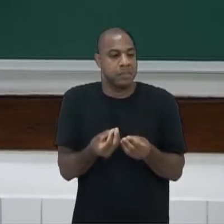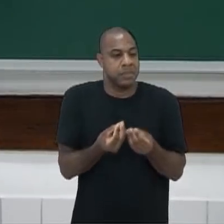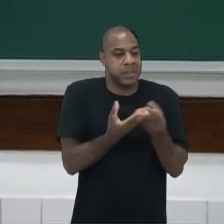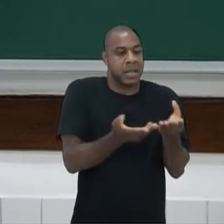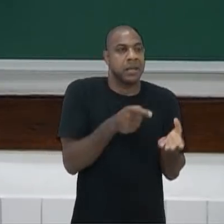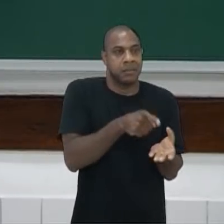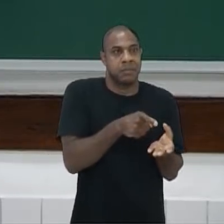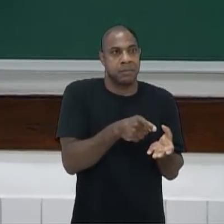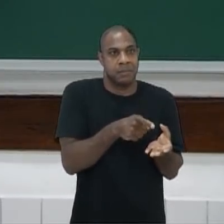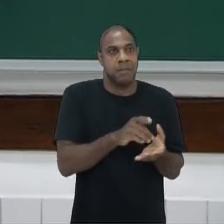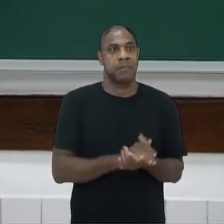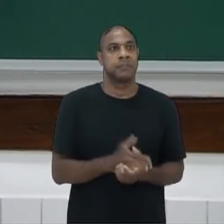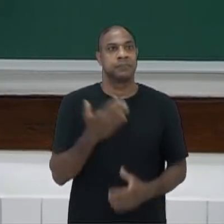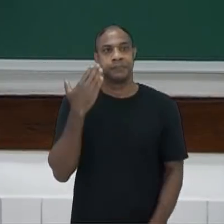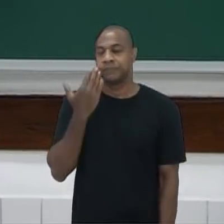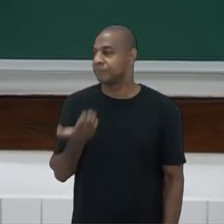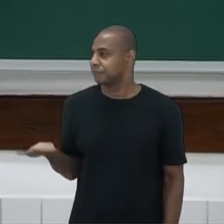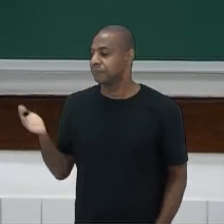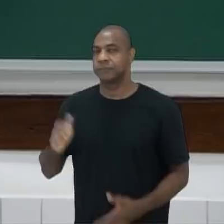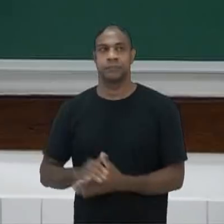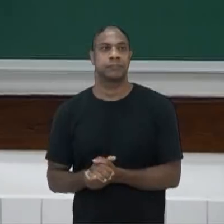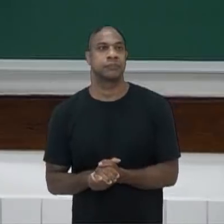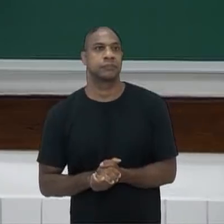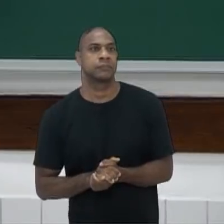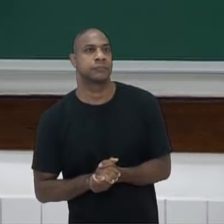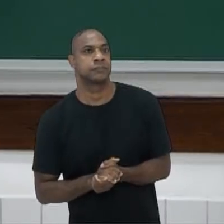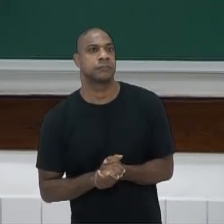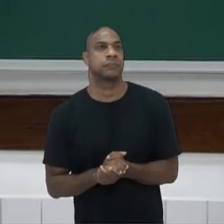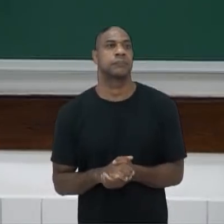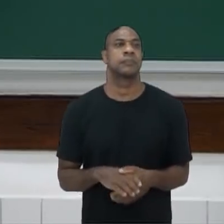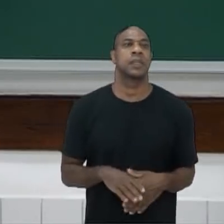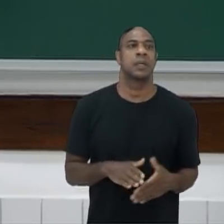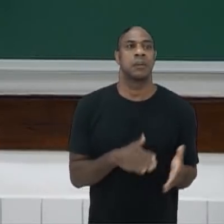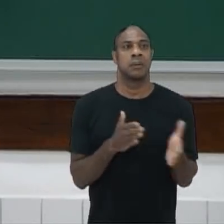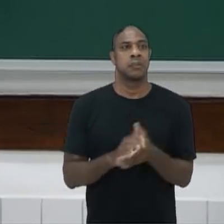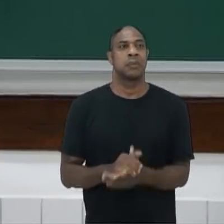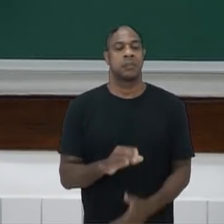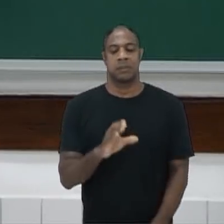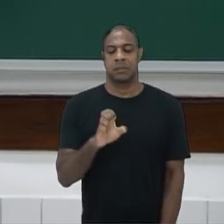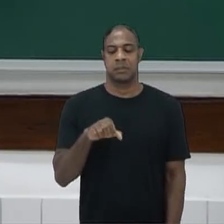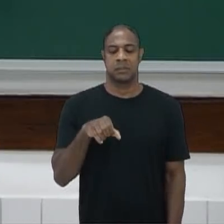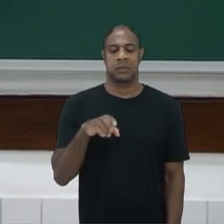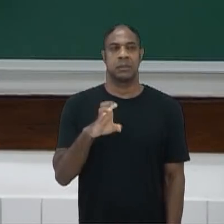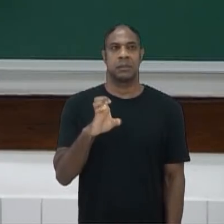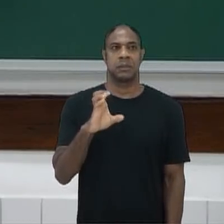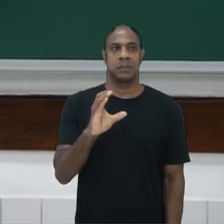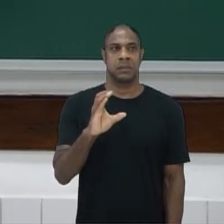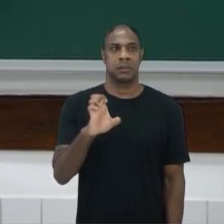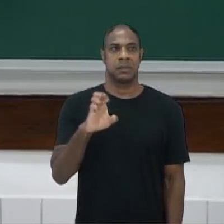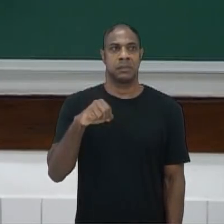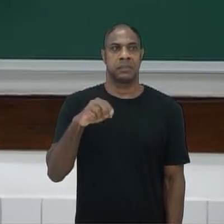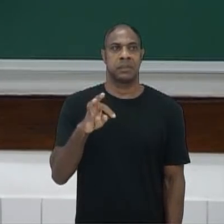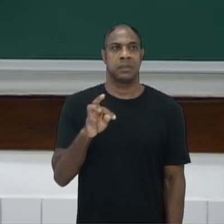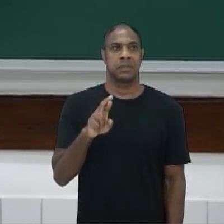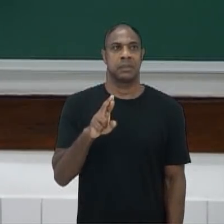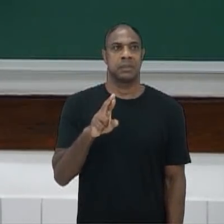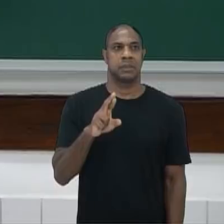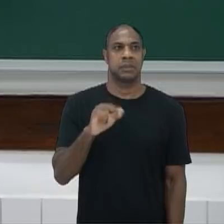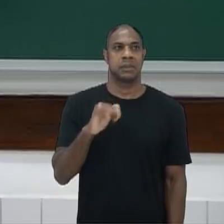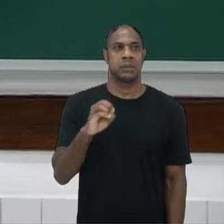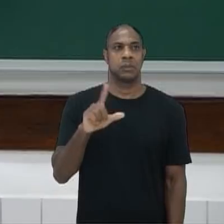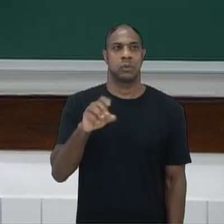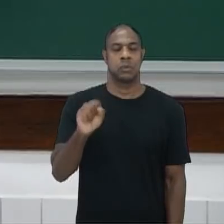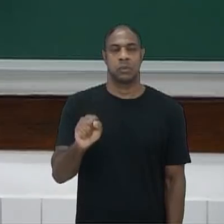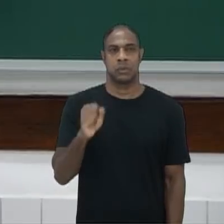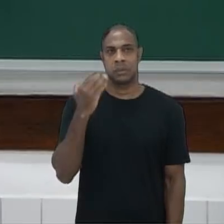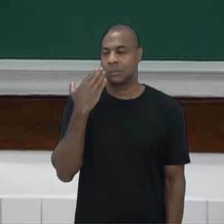célula. Vamos para a próxima? A próxima organela são os centríolos. Nessa nossa célula de modelo, a gente não consegue